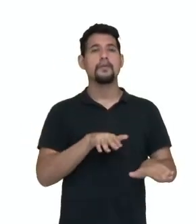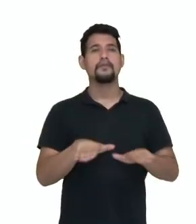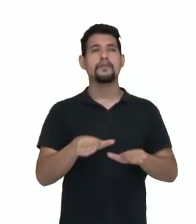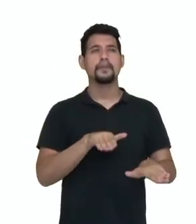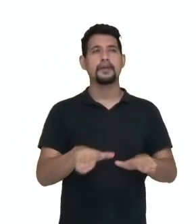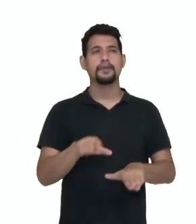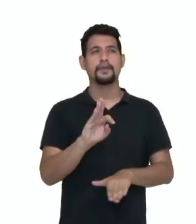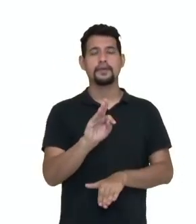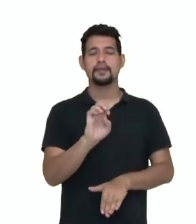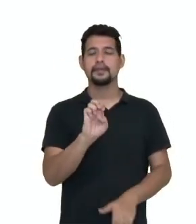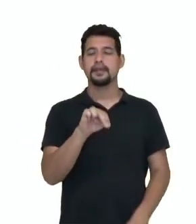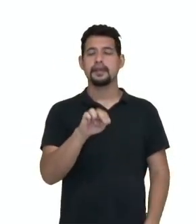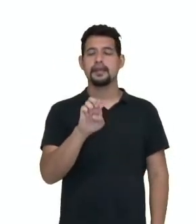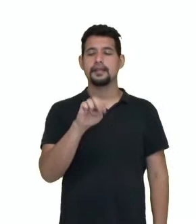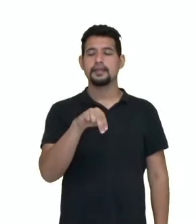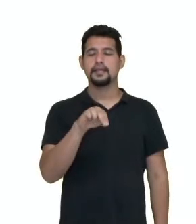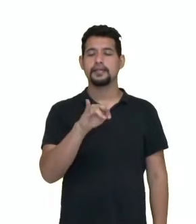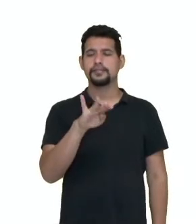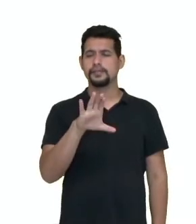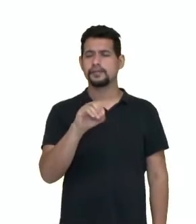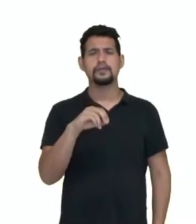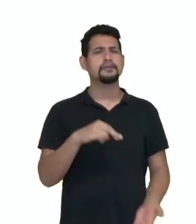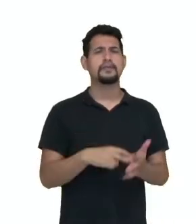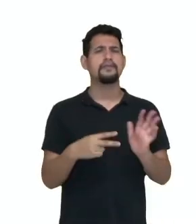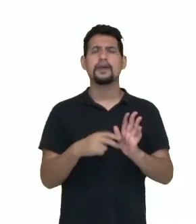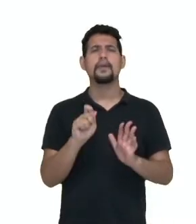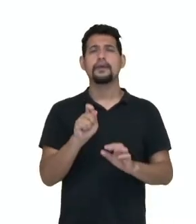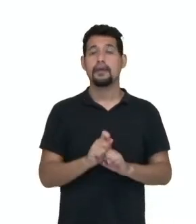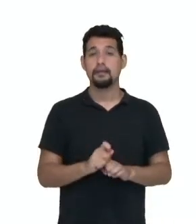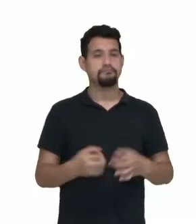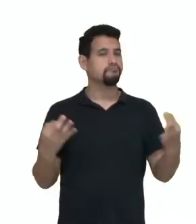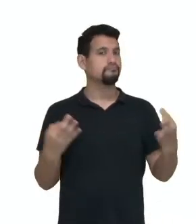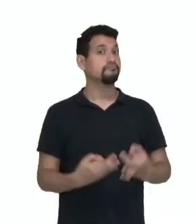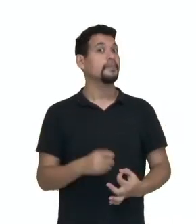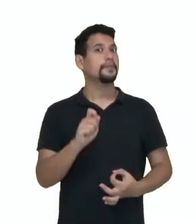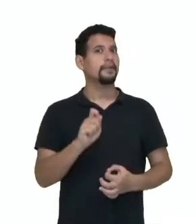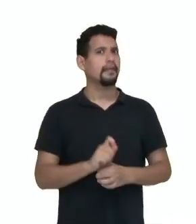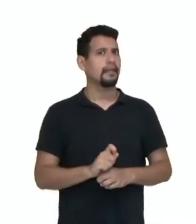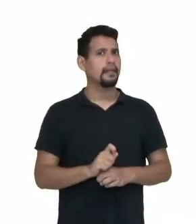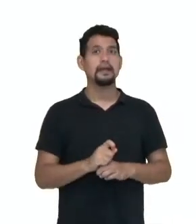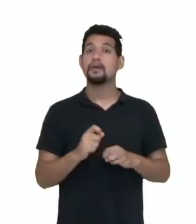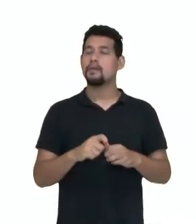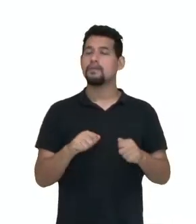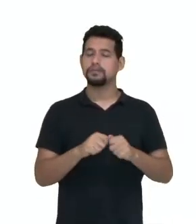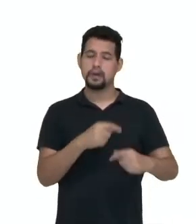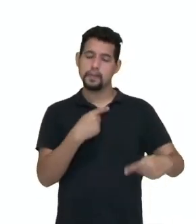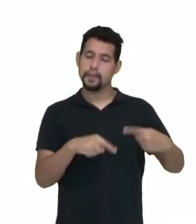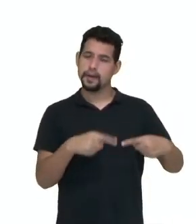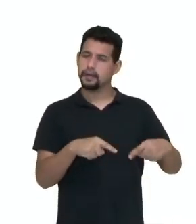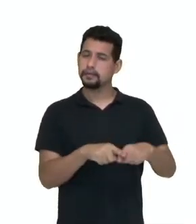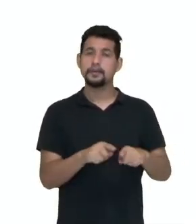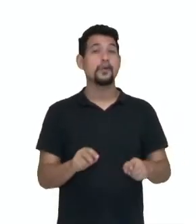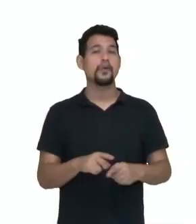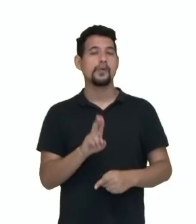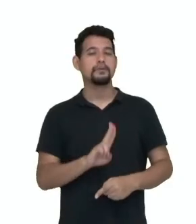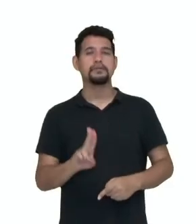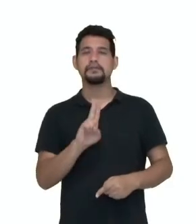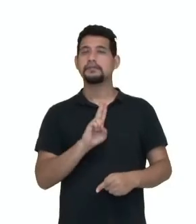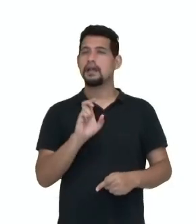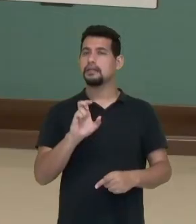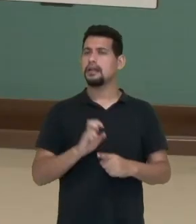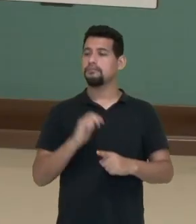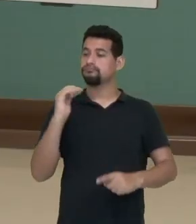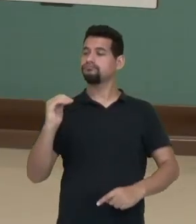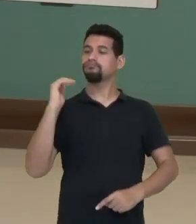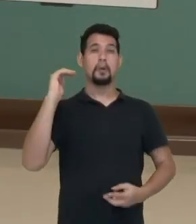tenentismo. O que o movimento tenentista defendia? Justamente moralizar a política, acusada de ser muito